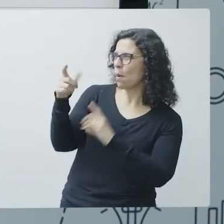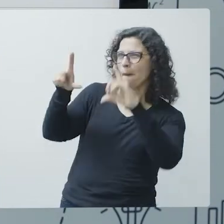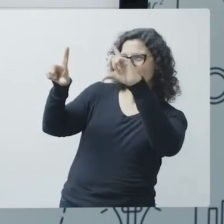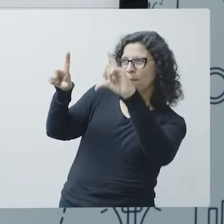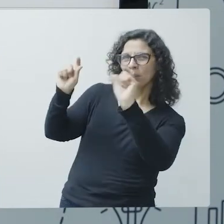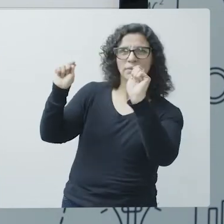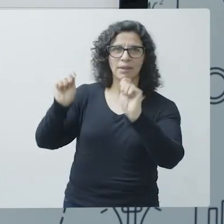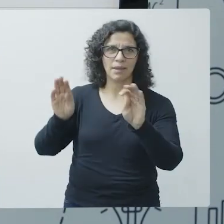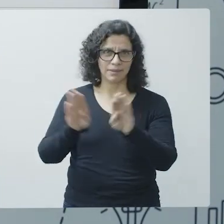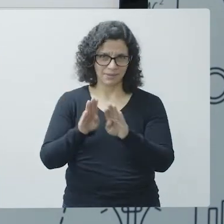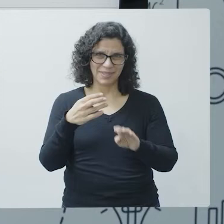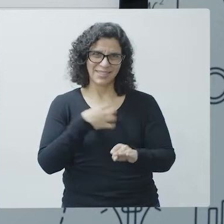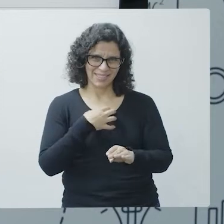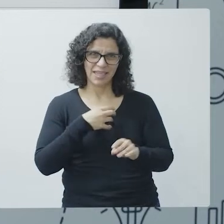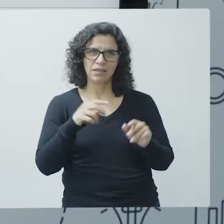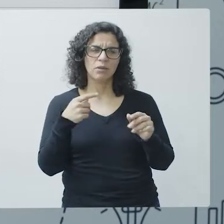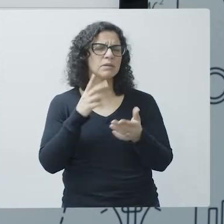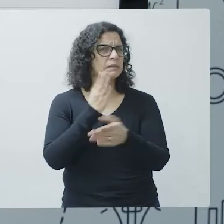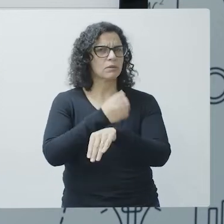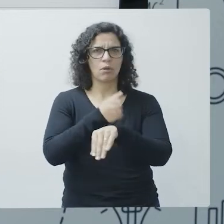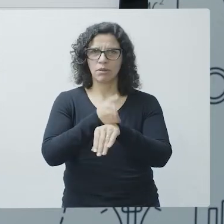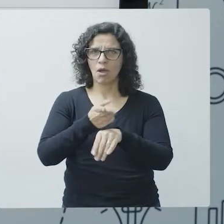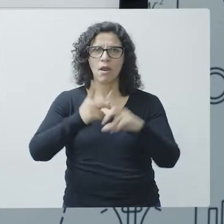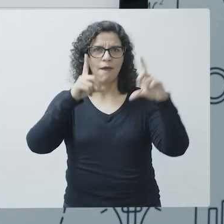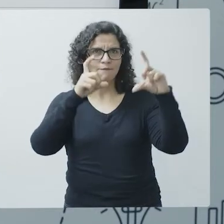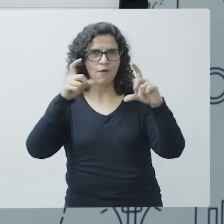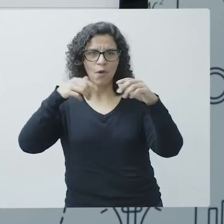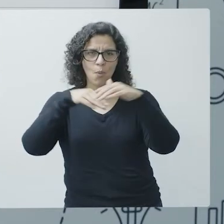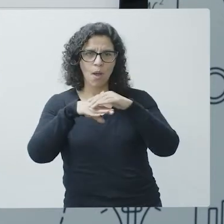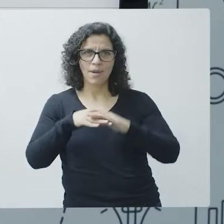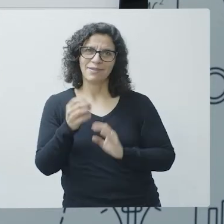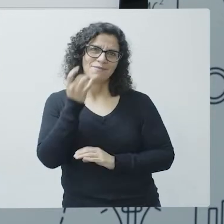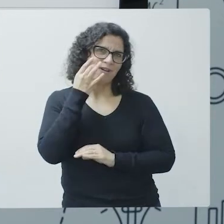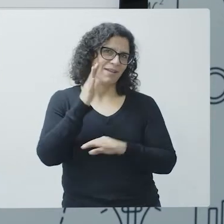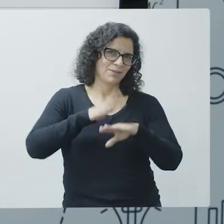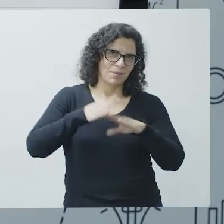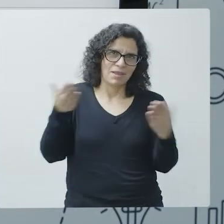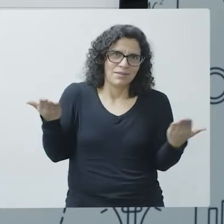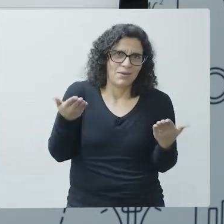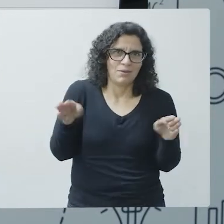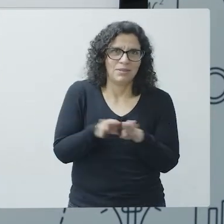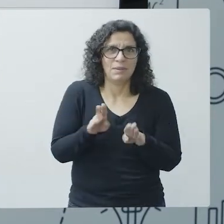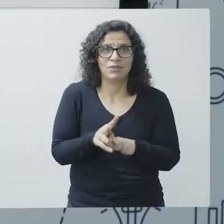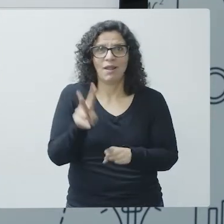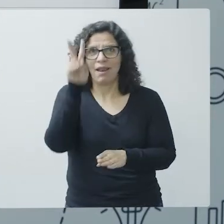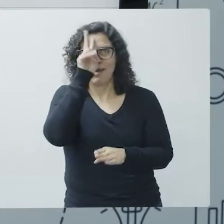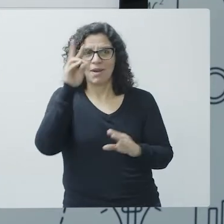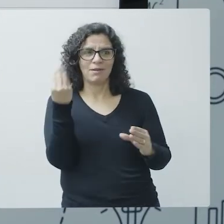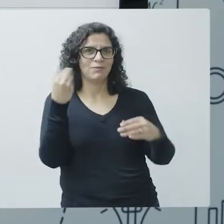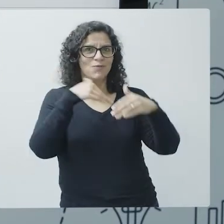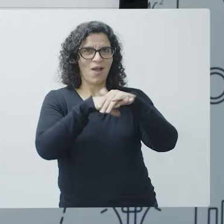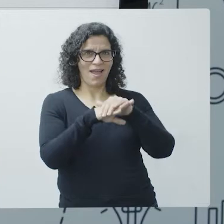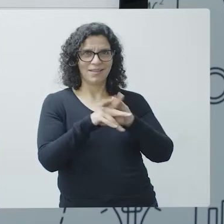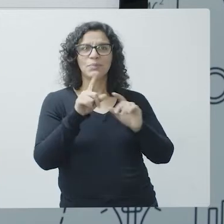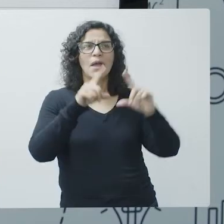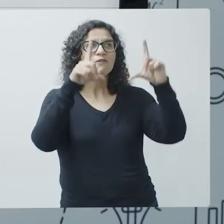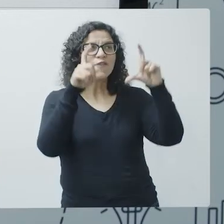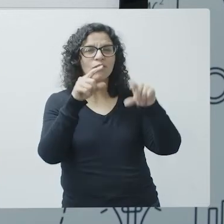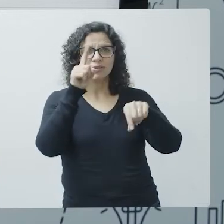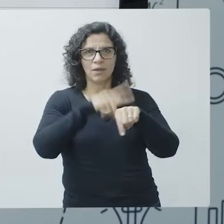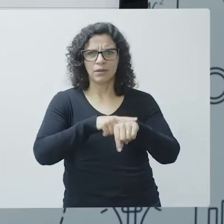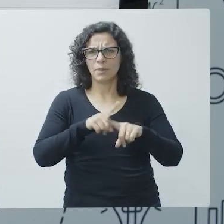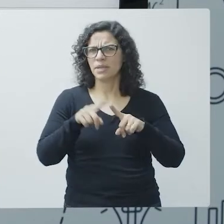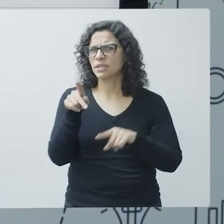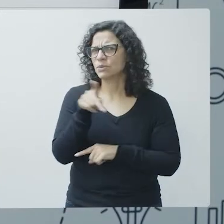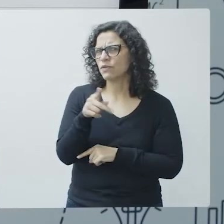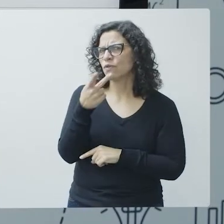esses retratos a todo momento e guardar. É muito mais fácil de guardar essas lembranças. Ok. Professor, mas